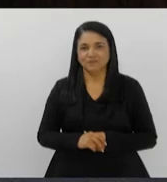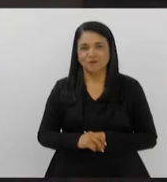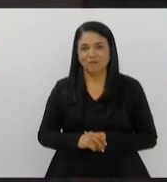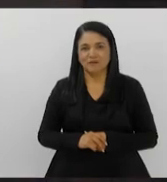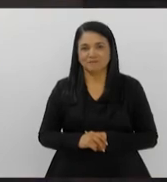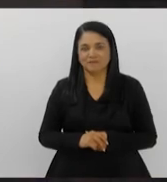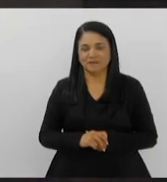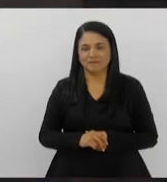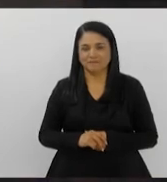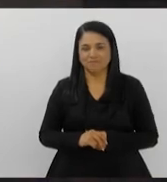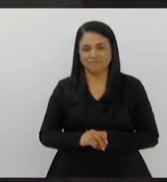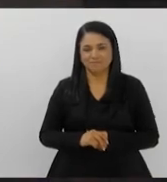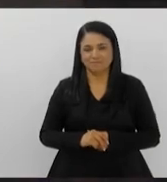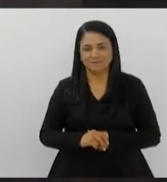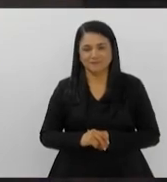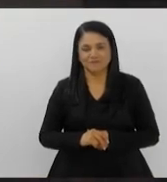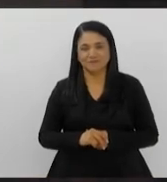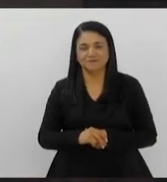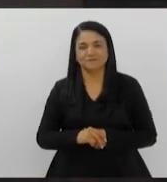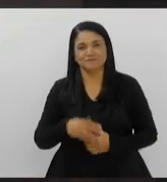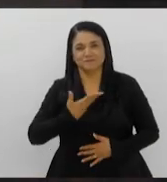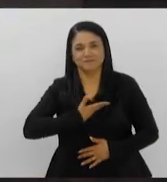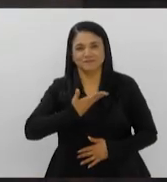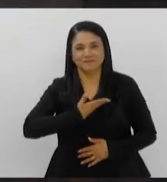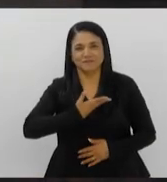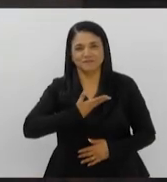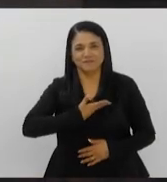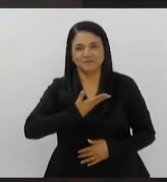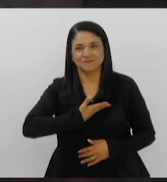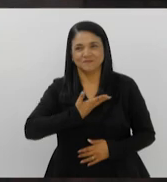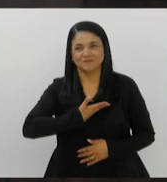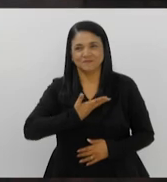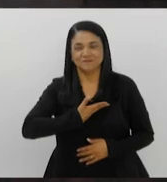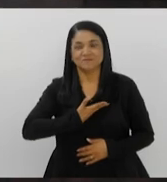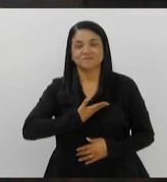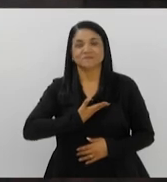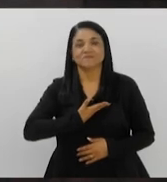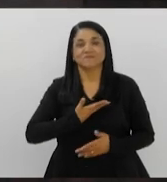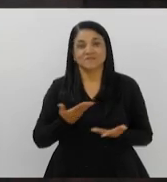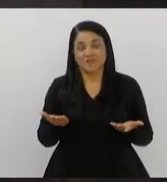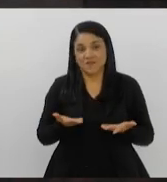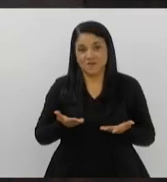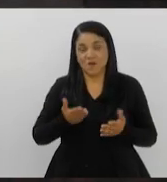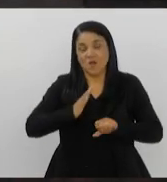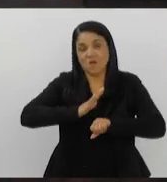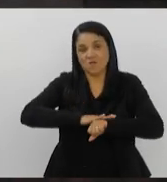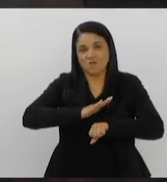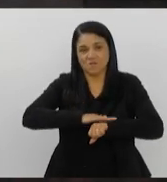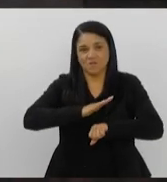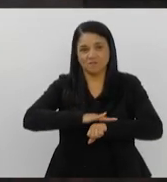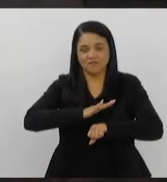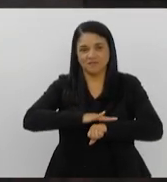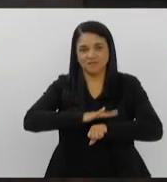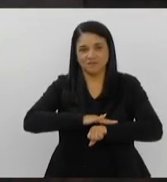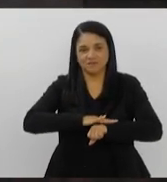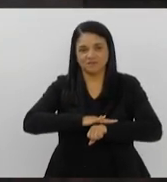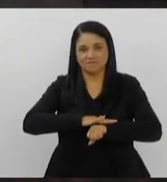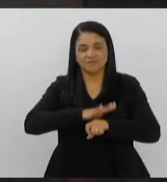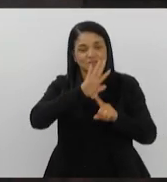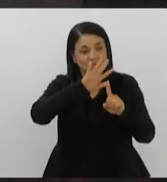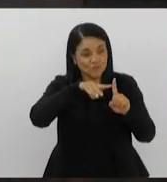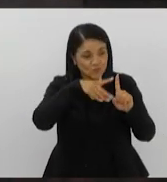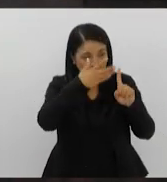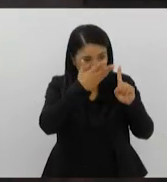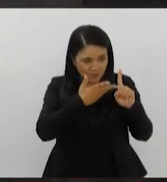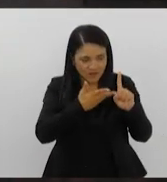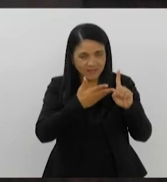e agora queridos amigos passamos para o momento solene da